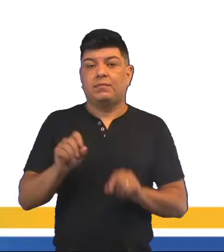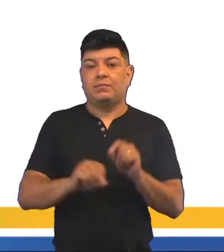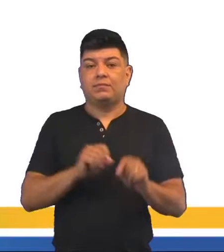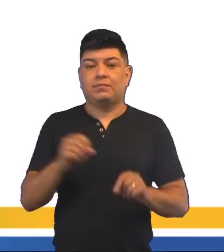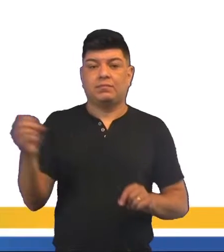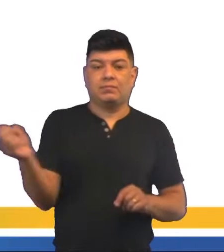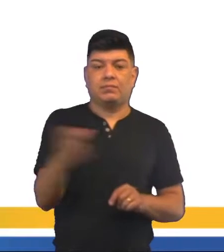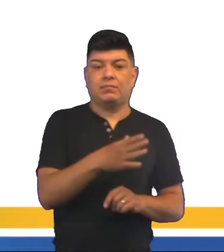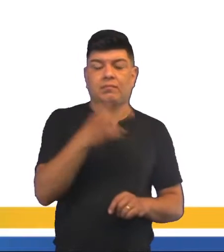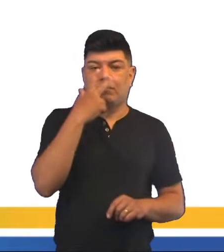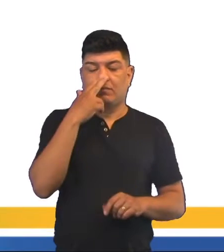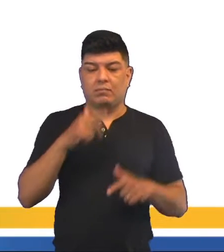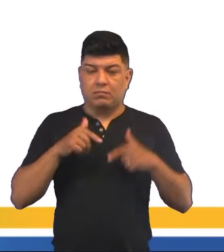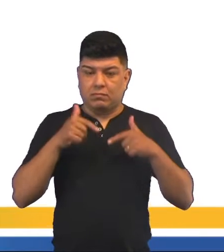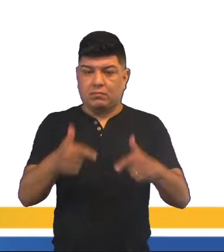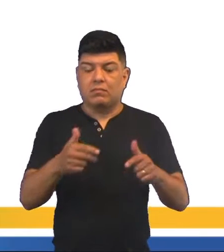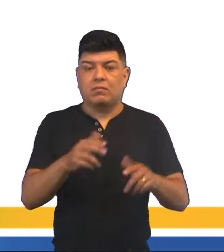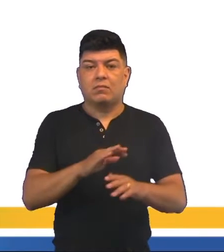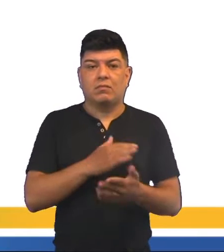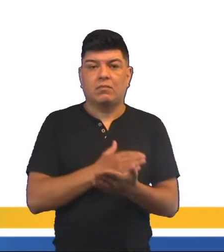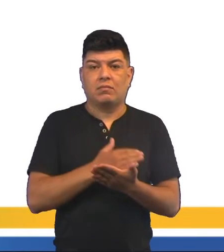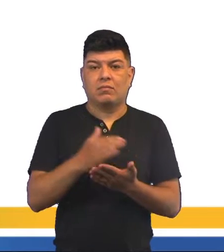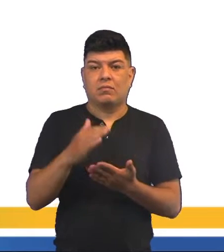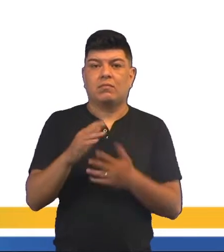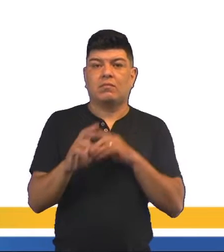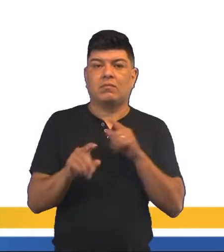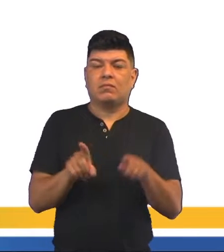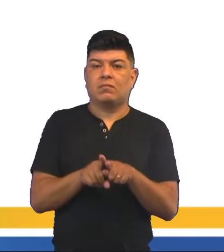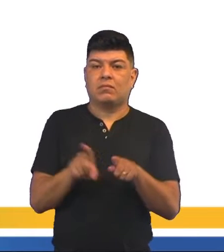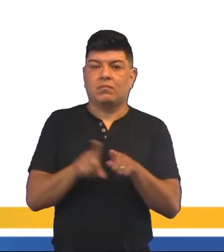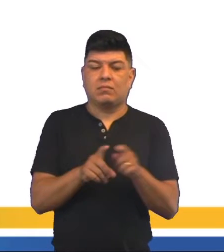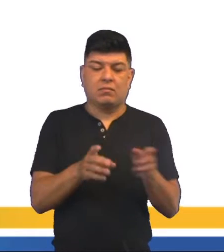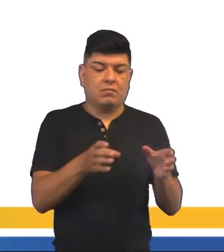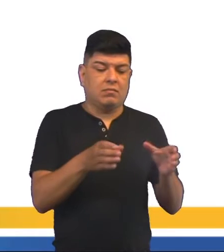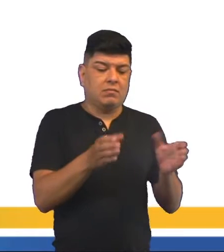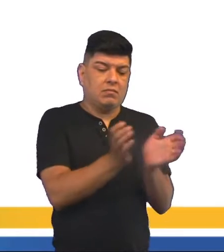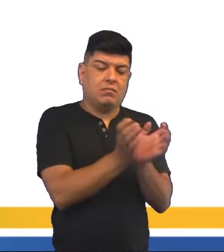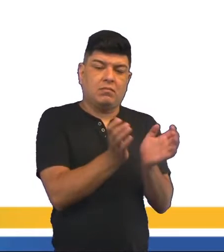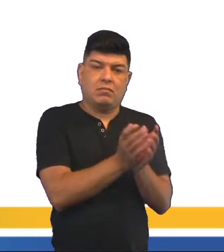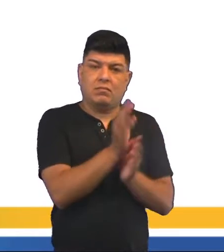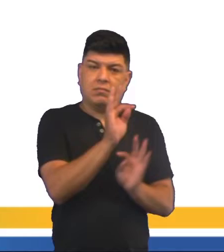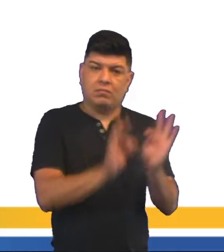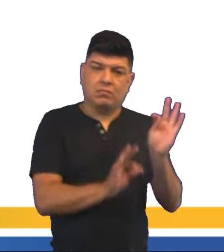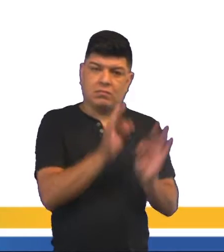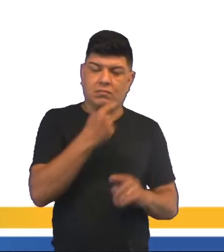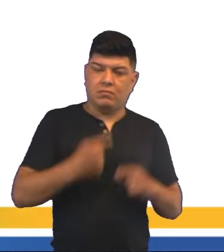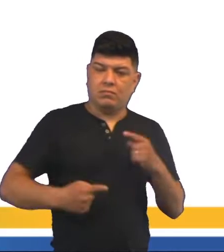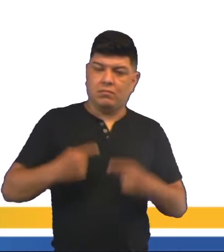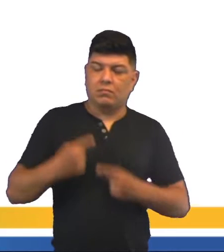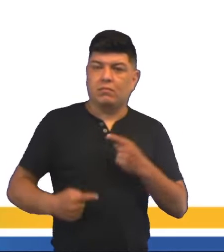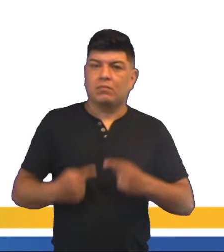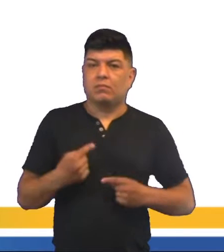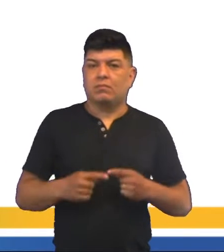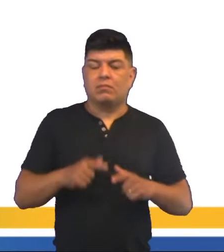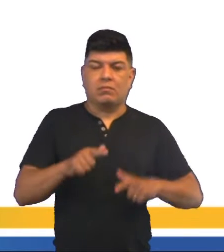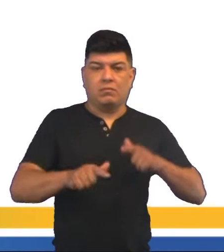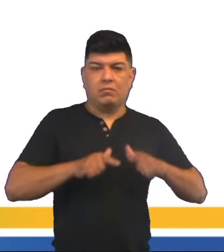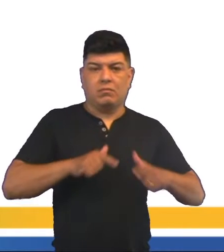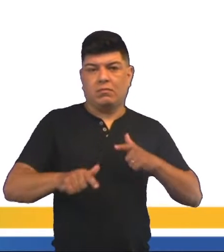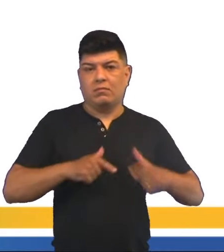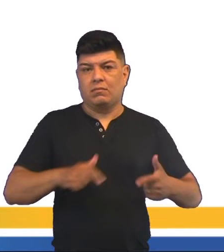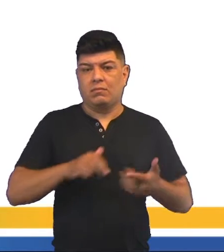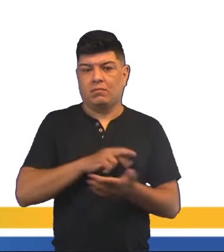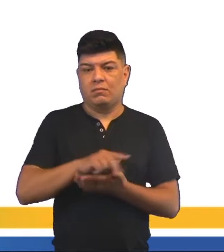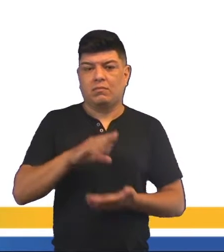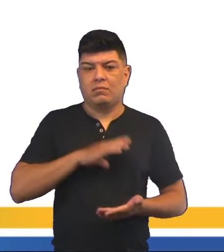nova bandeira, né, da luta, né? Começaram a ser fundados, né, clubes políticos e organizações de proprietários, né, ou trabalhadores em